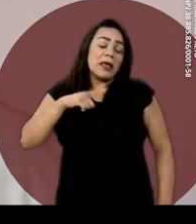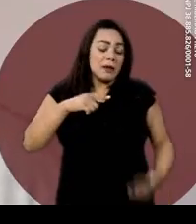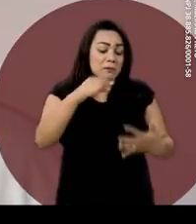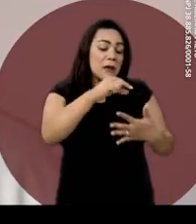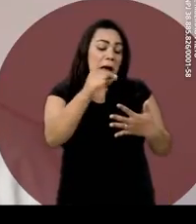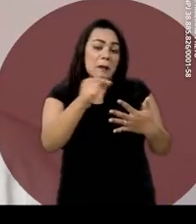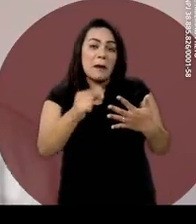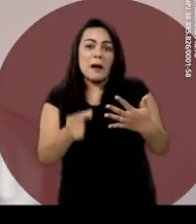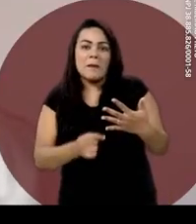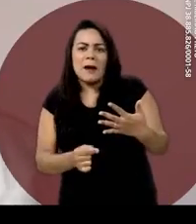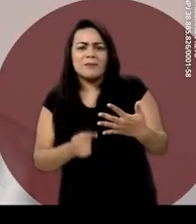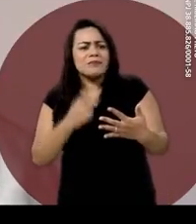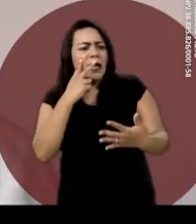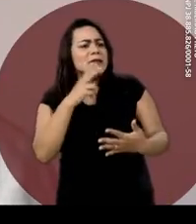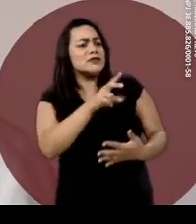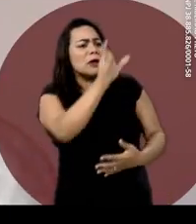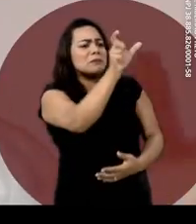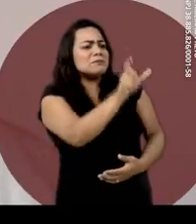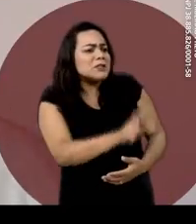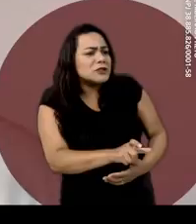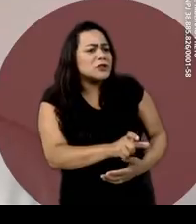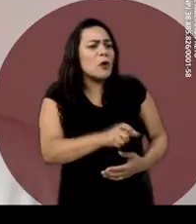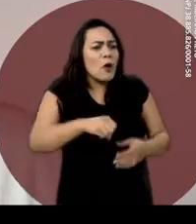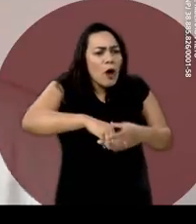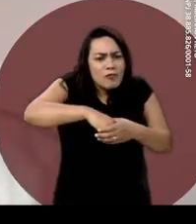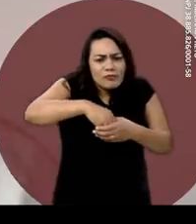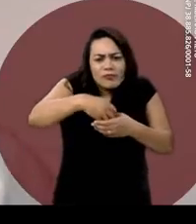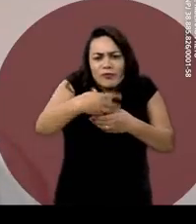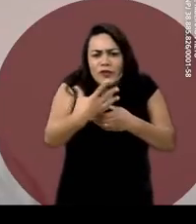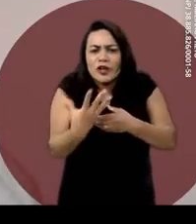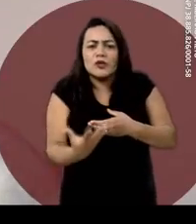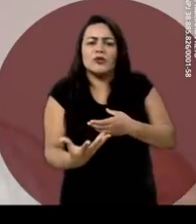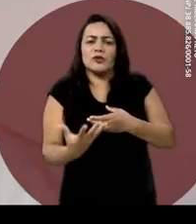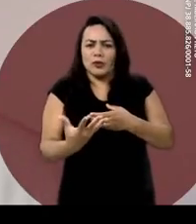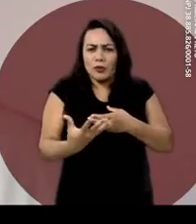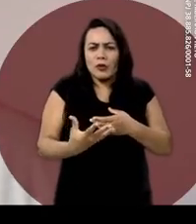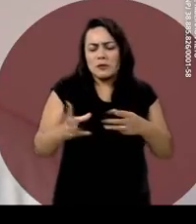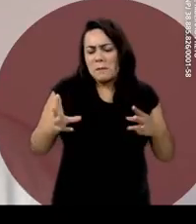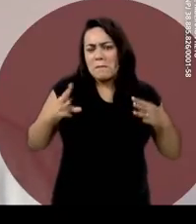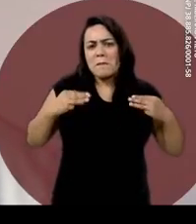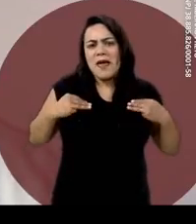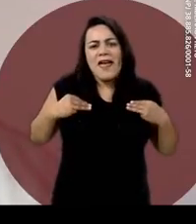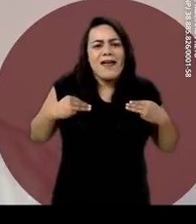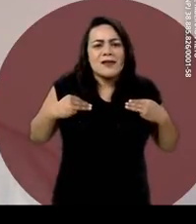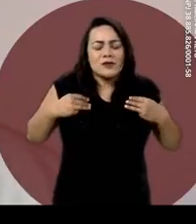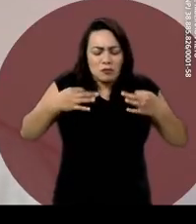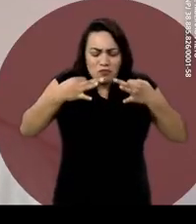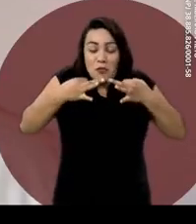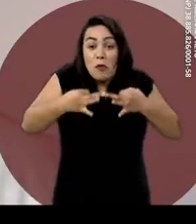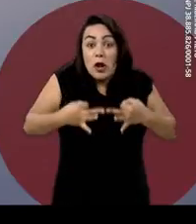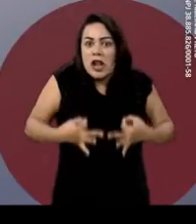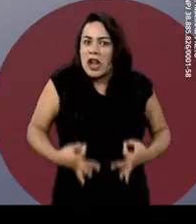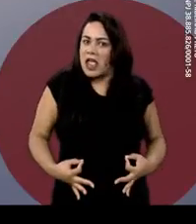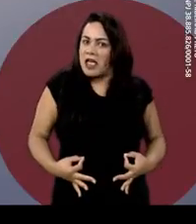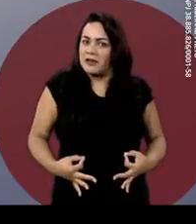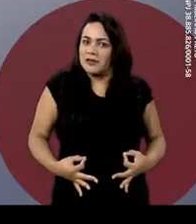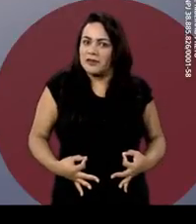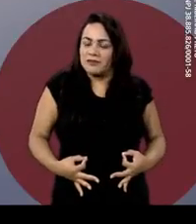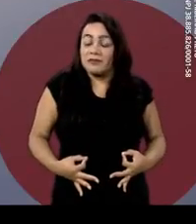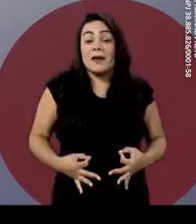muitos critérios para fazer essa escolha. Os méritos, as virtudes, a honestidade do candidato, tudo isso